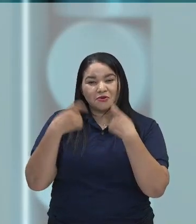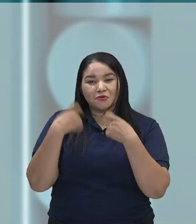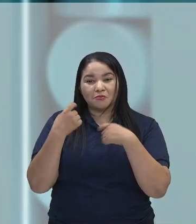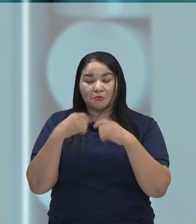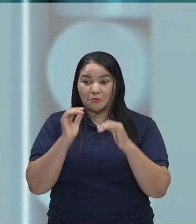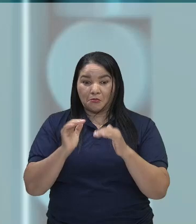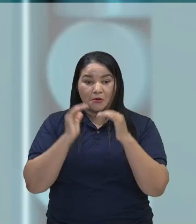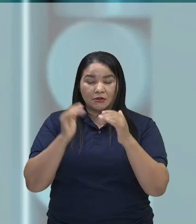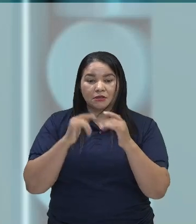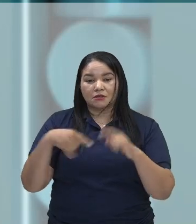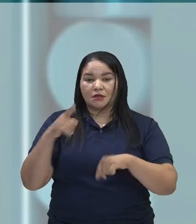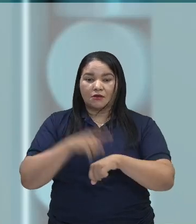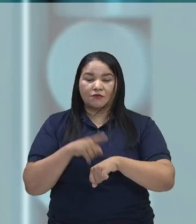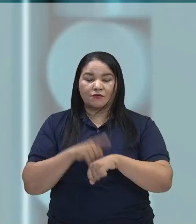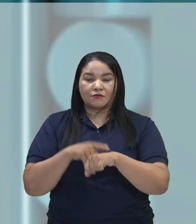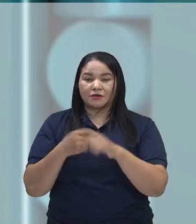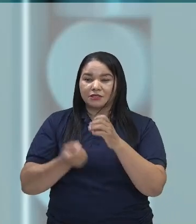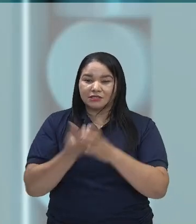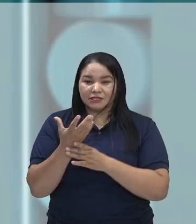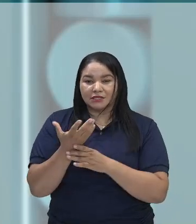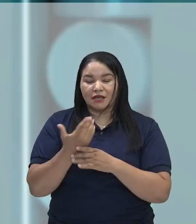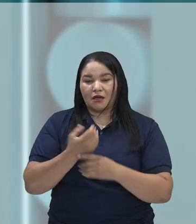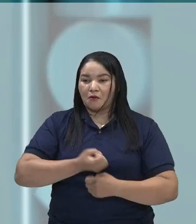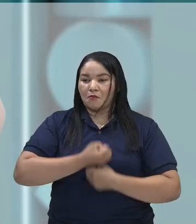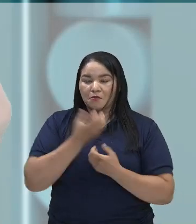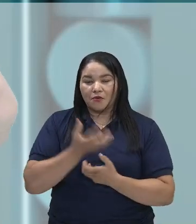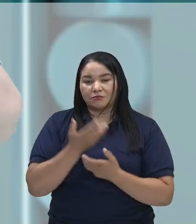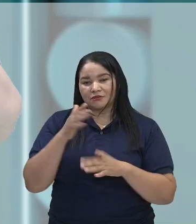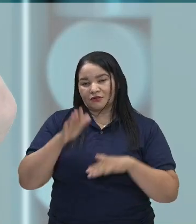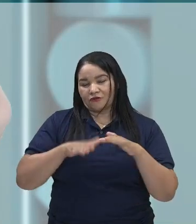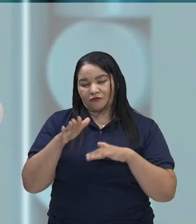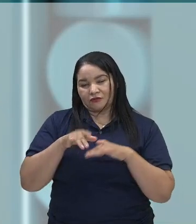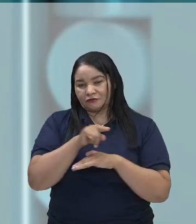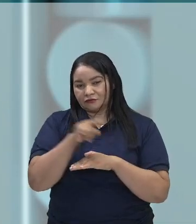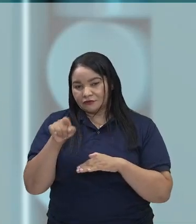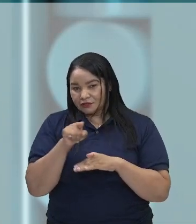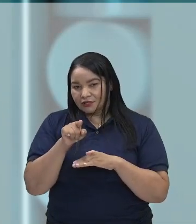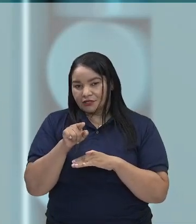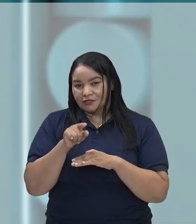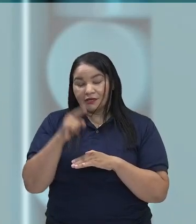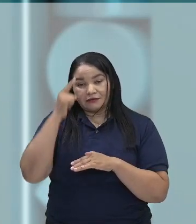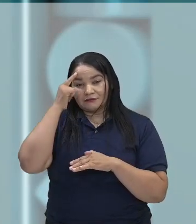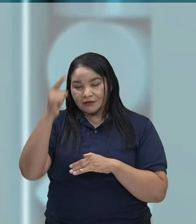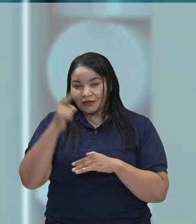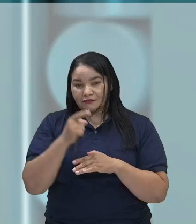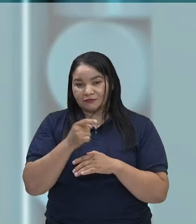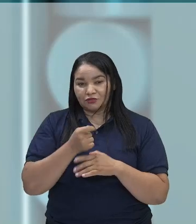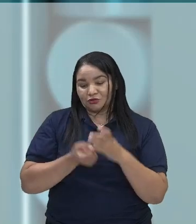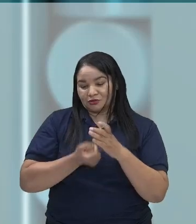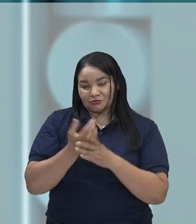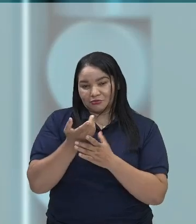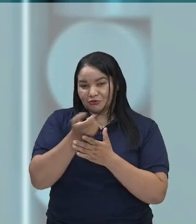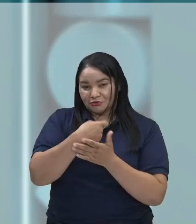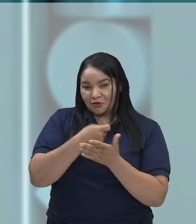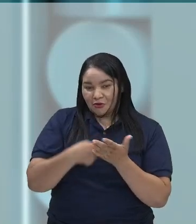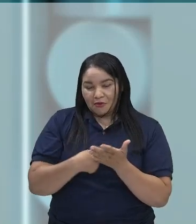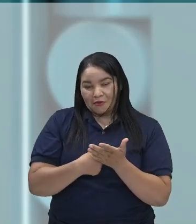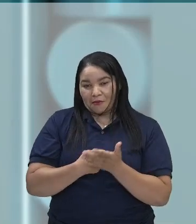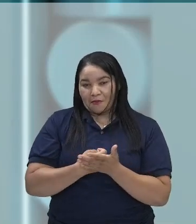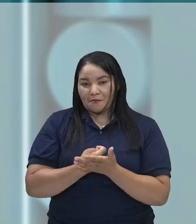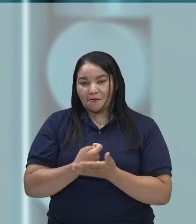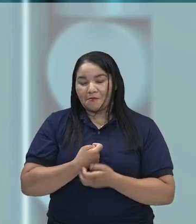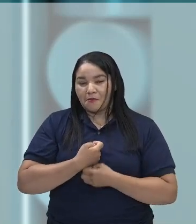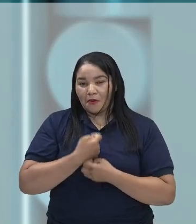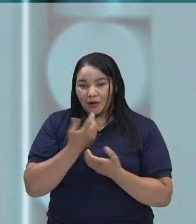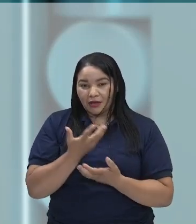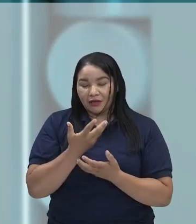no momento de criar. Não sei se alguém de vocês já teve a ideia de fazer um poema que, para